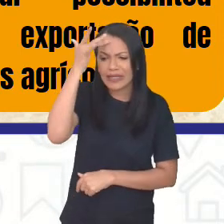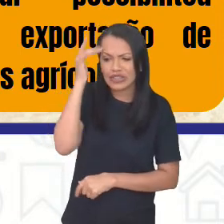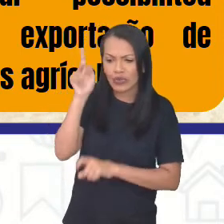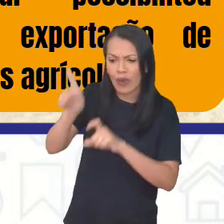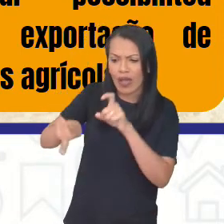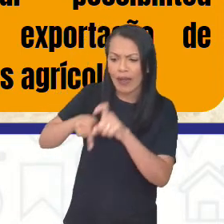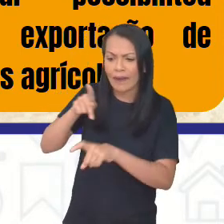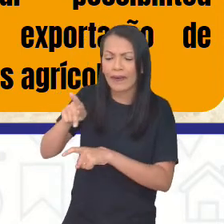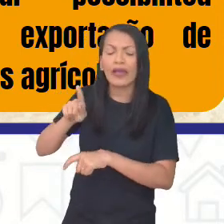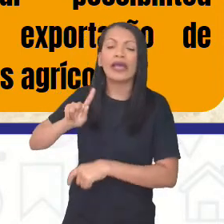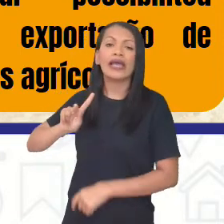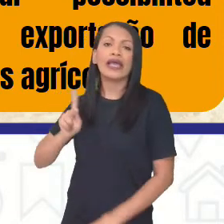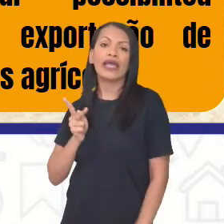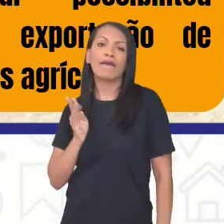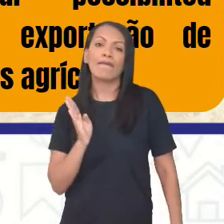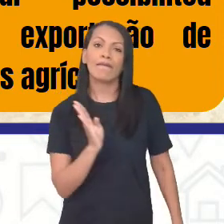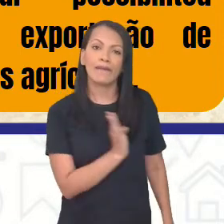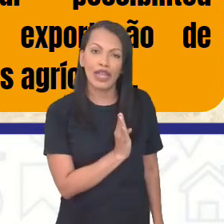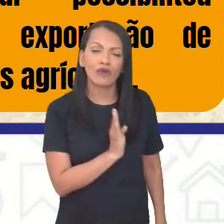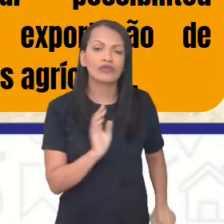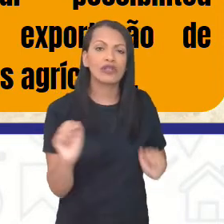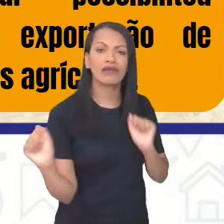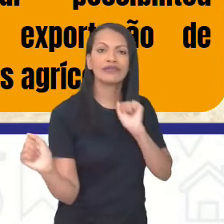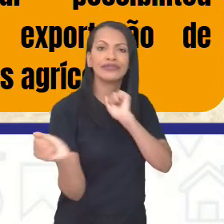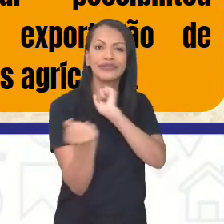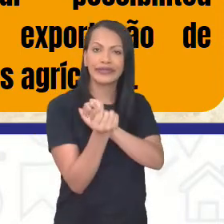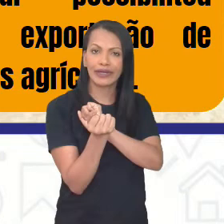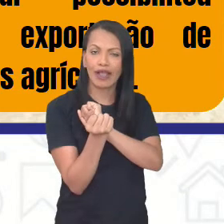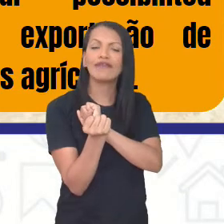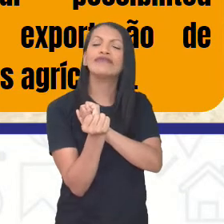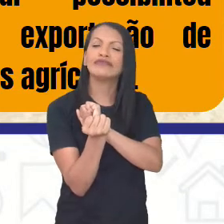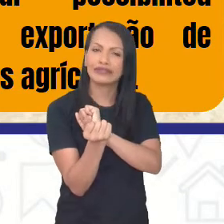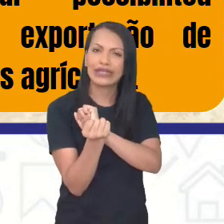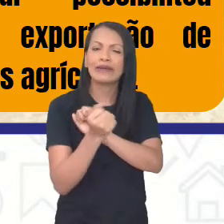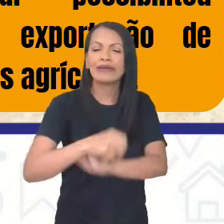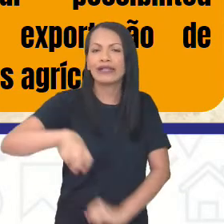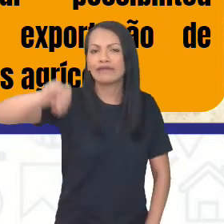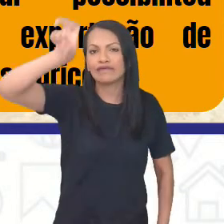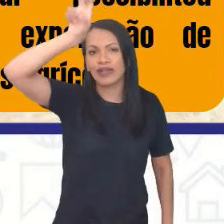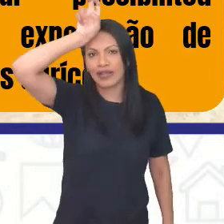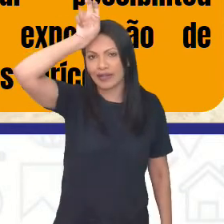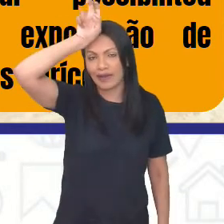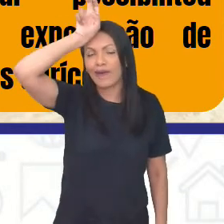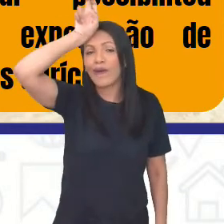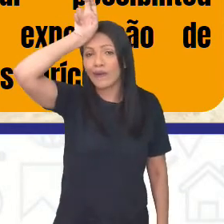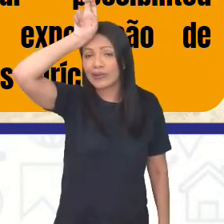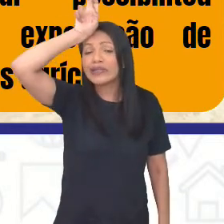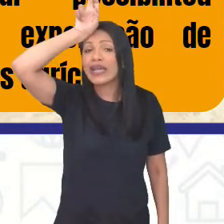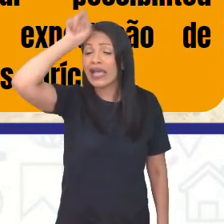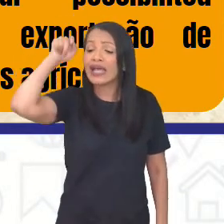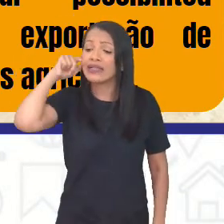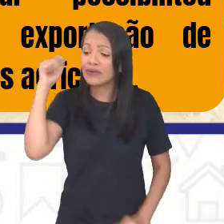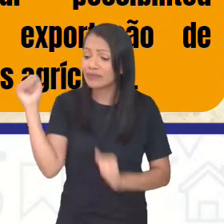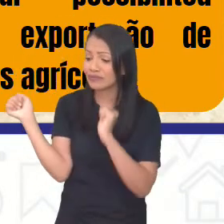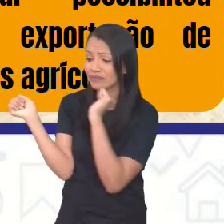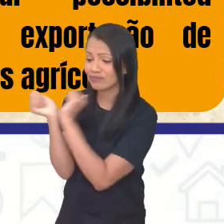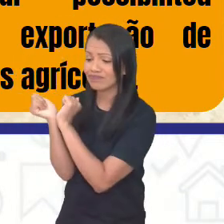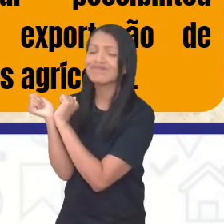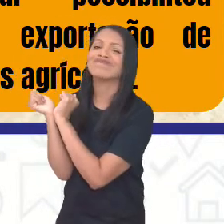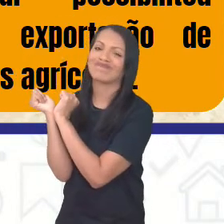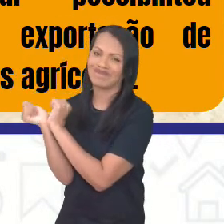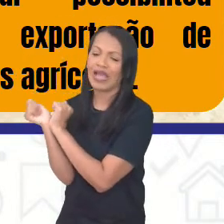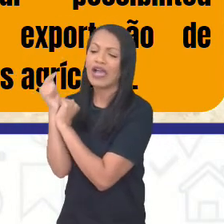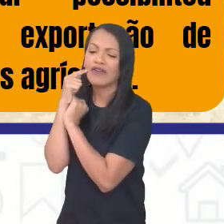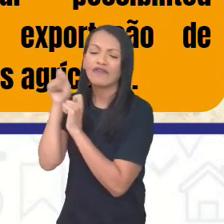hebreus, né, que haviam sido escravizados, né, pelo faraó, então eles eram colocados ali